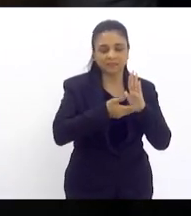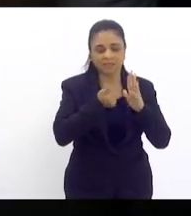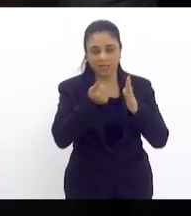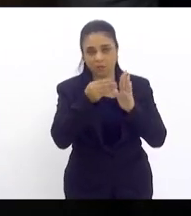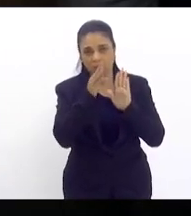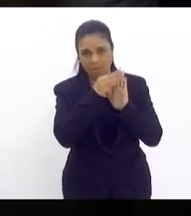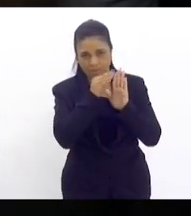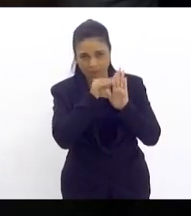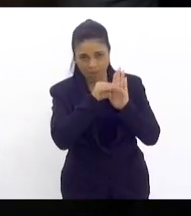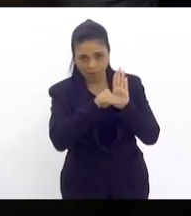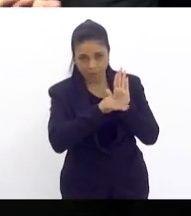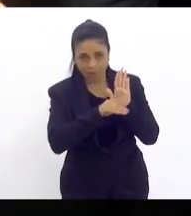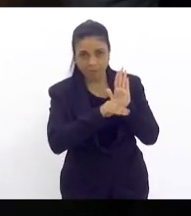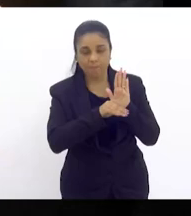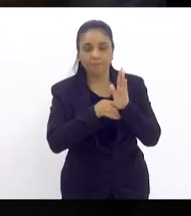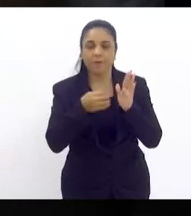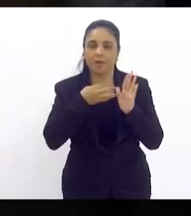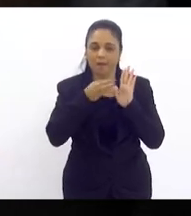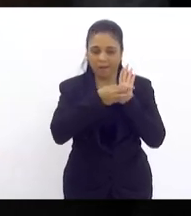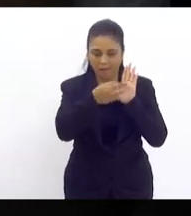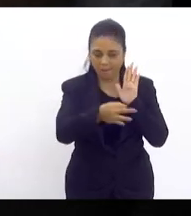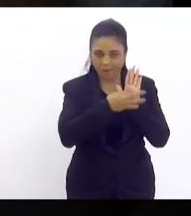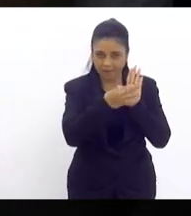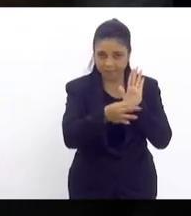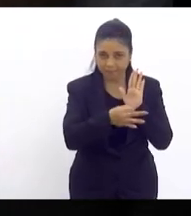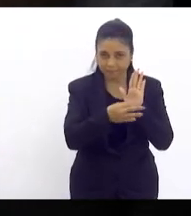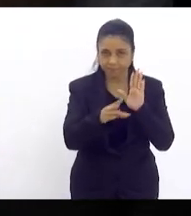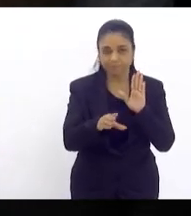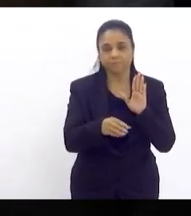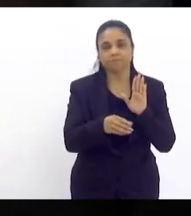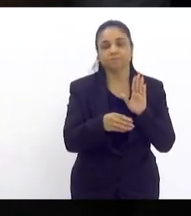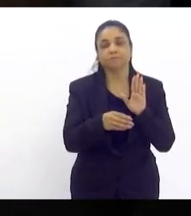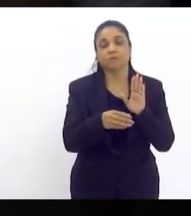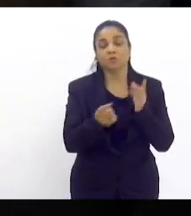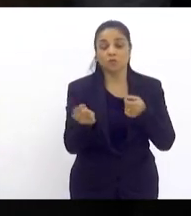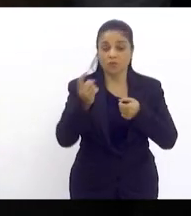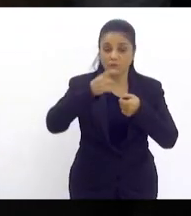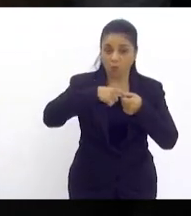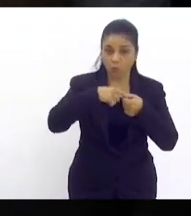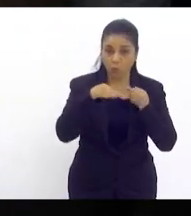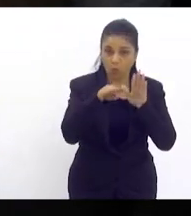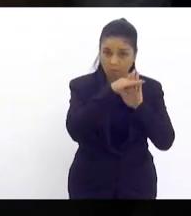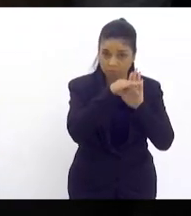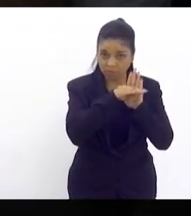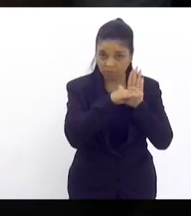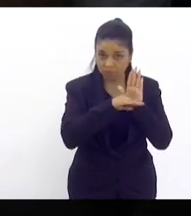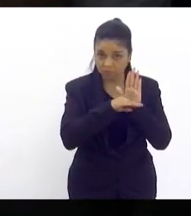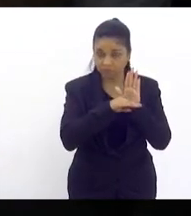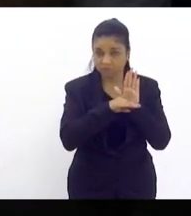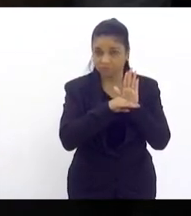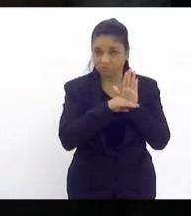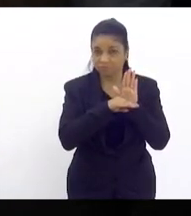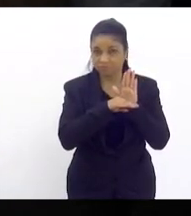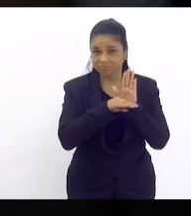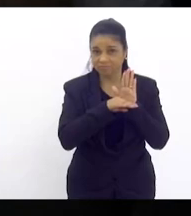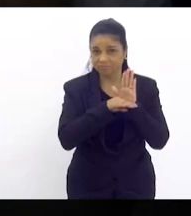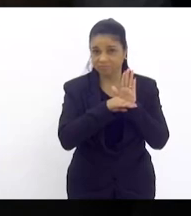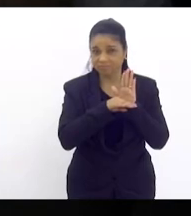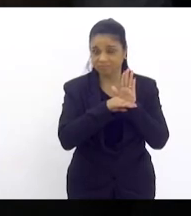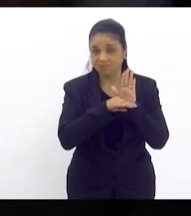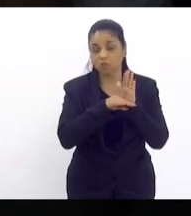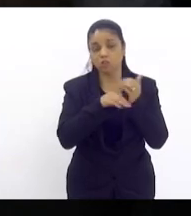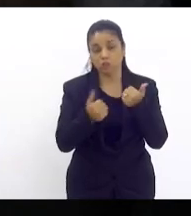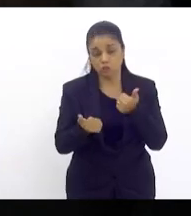receber parecer quando volta a pauta quando volta a pauta mesmo com